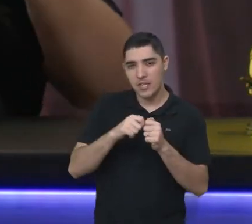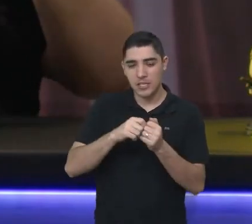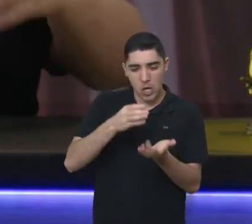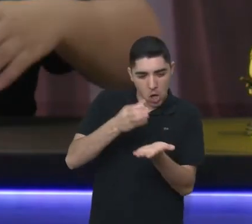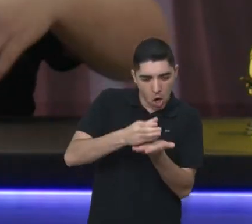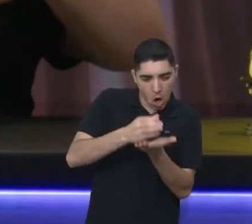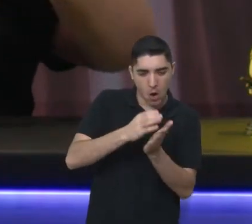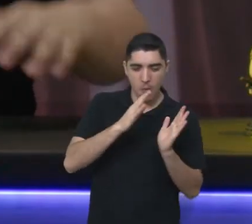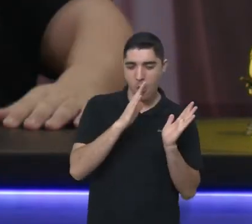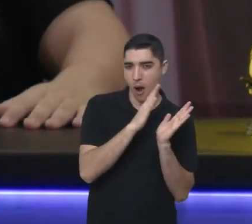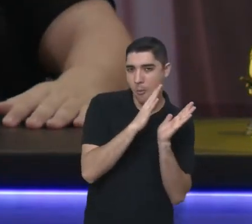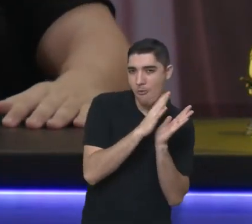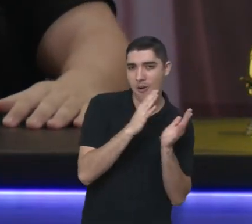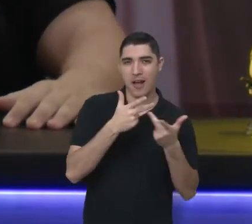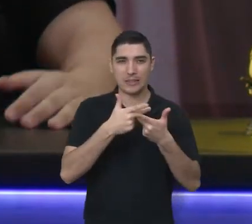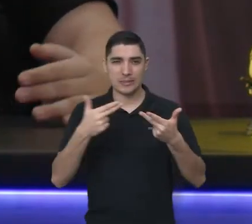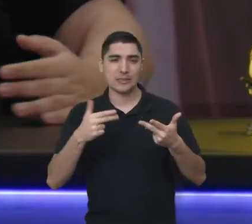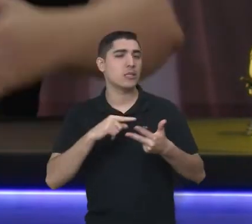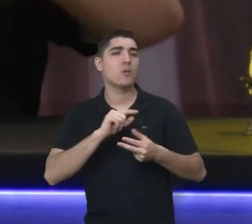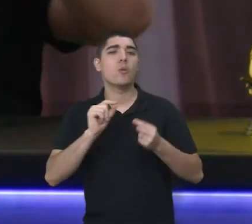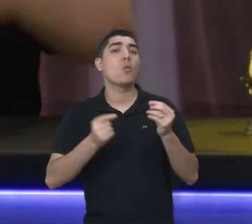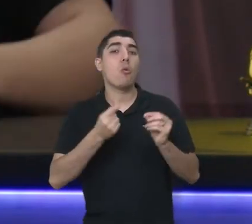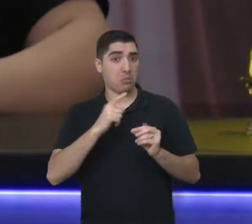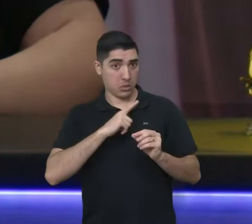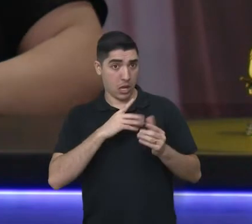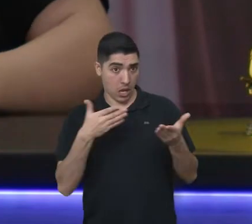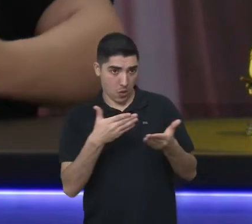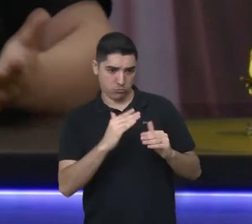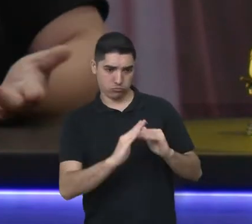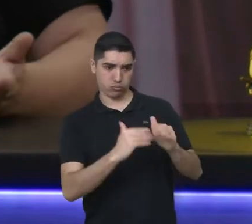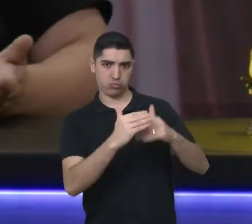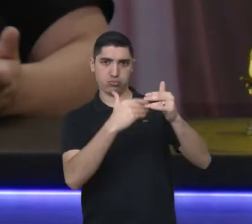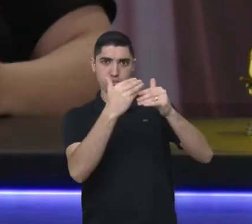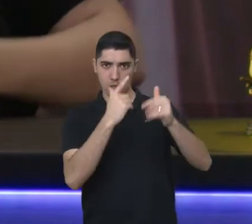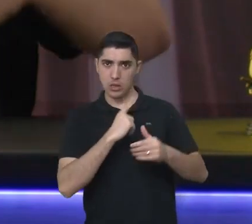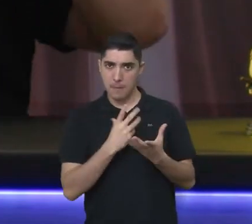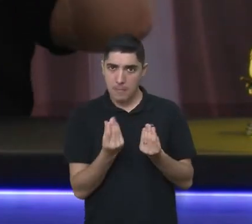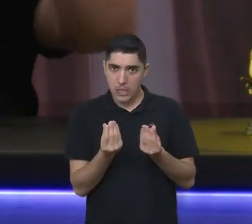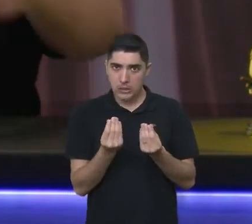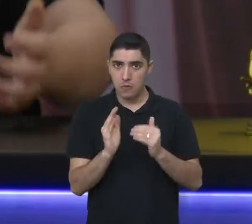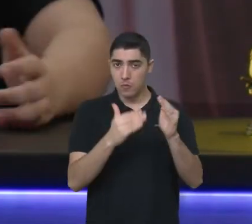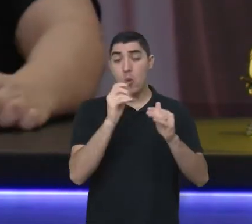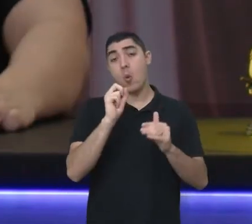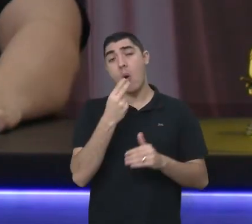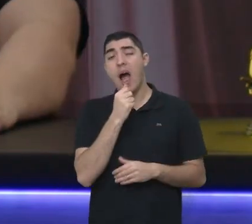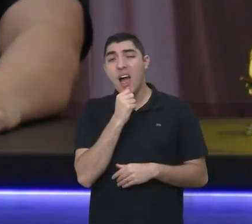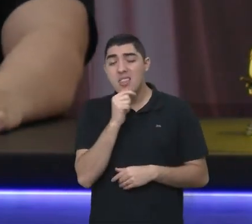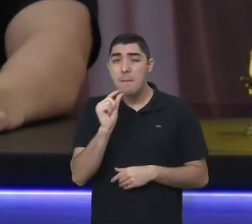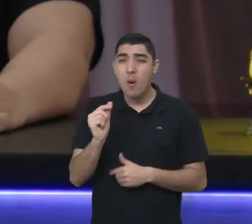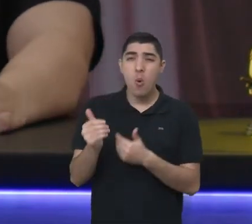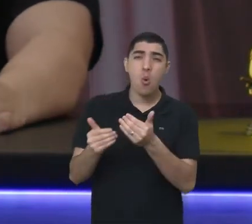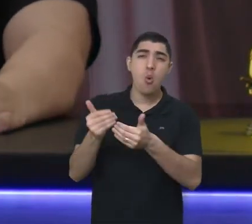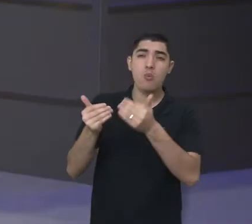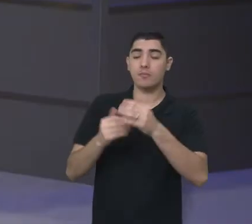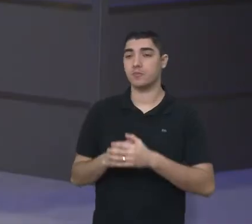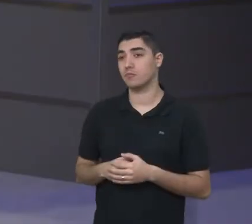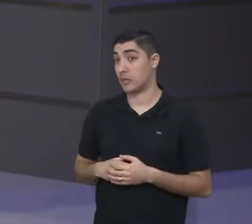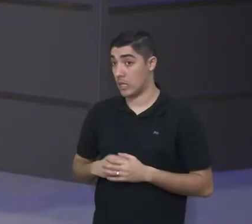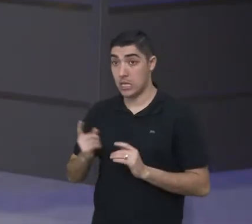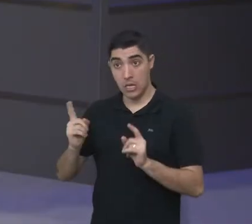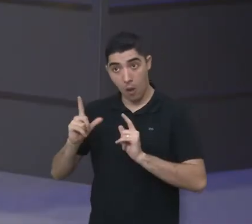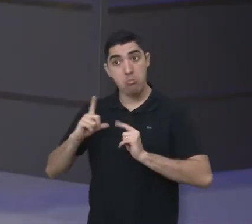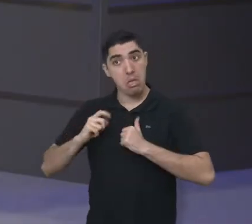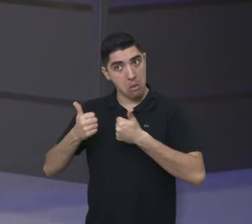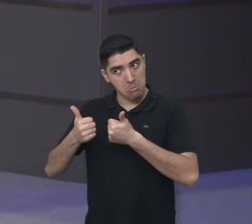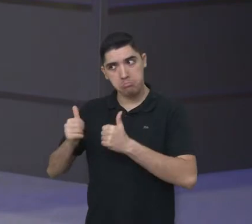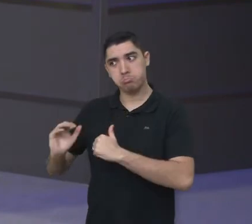caneca, almofada, enfim, como é que tá aqui em São José? Tá evoluindo, já tá bem evoluído, tem que evoluir mais, como é que tá? Tá evoluindo, eu acho